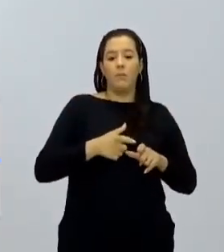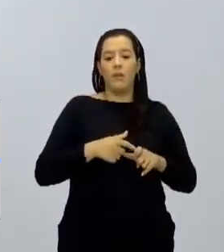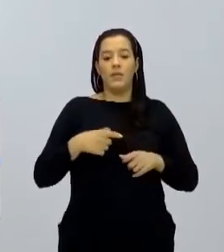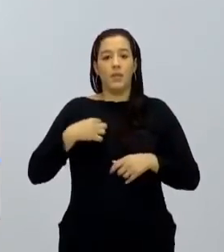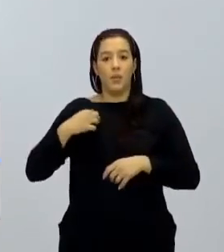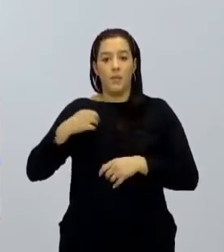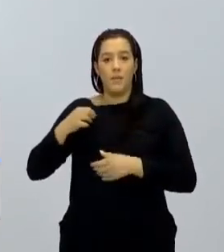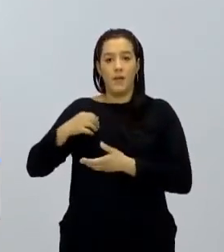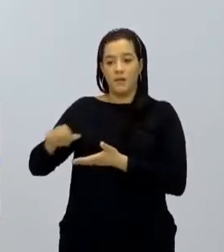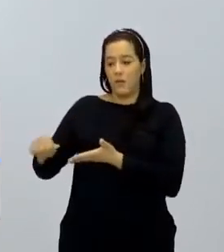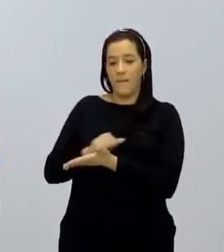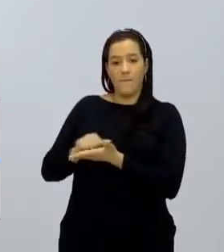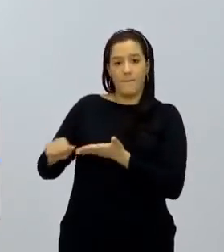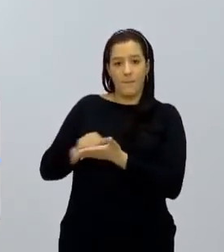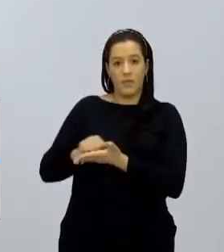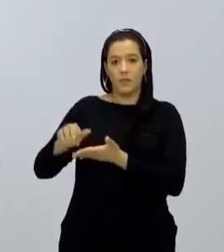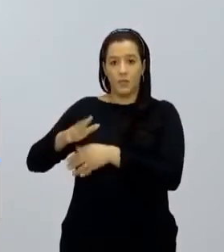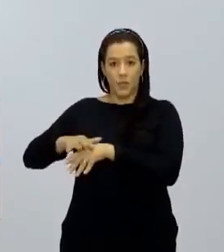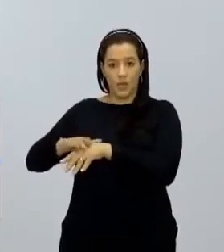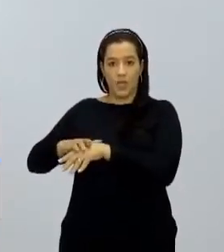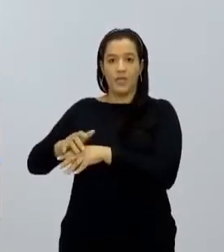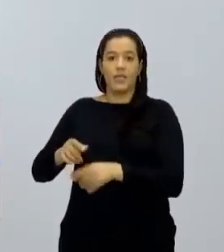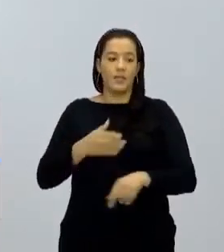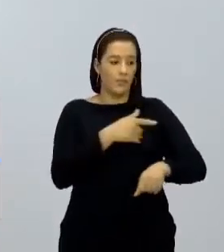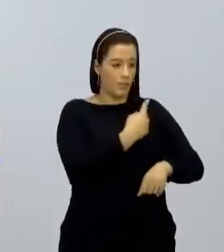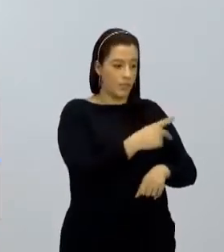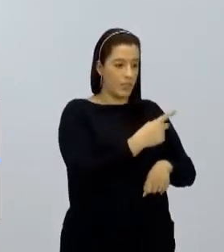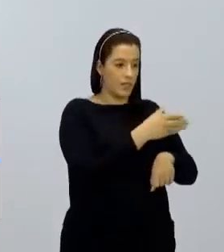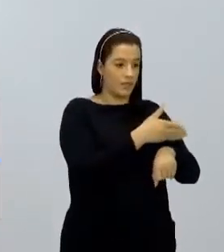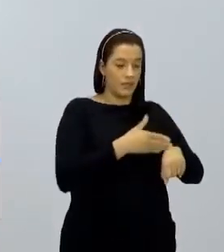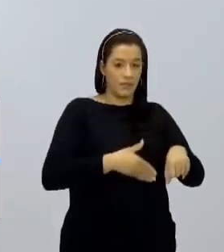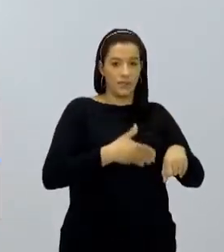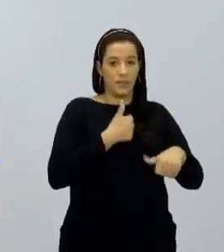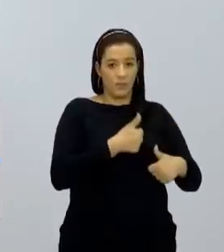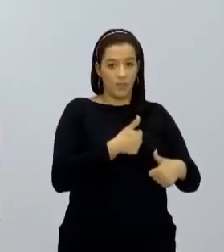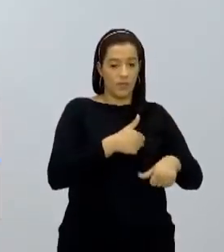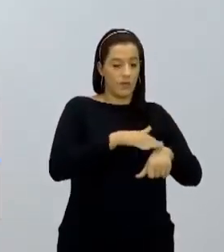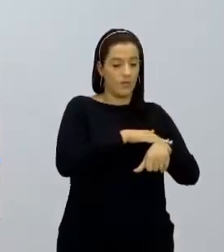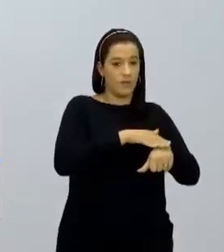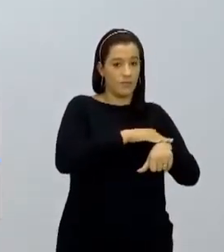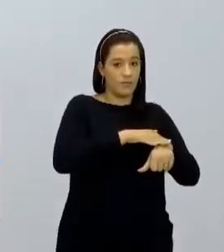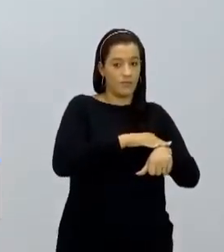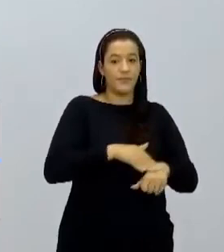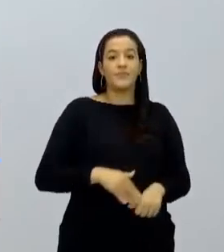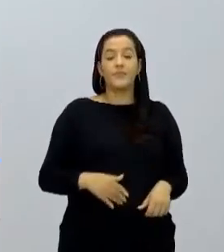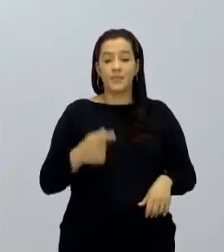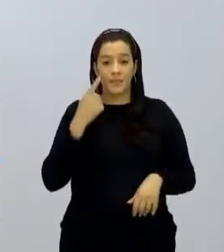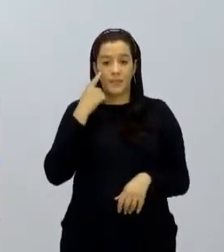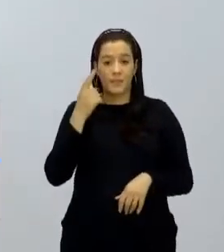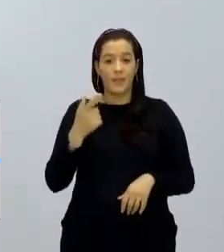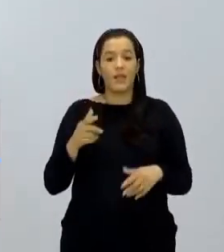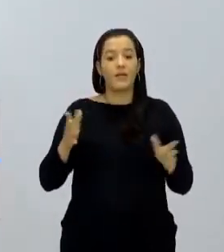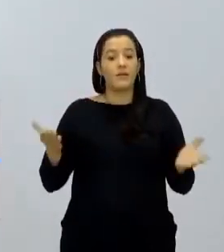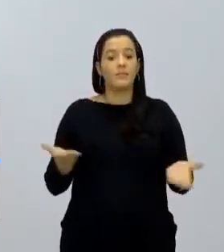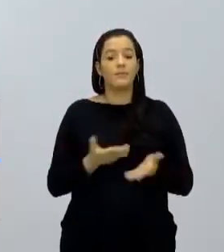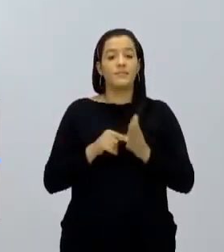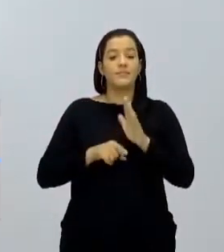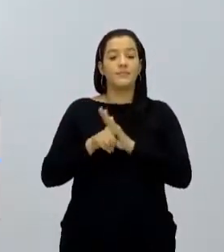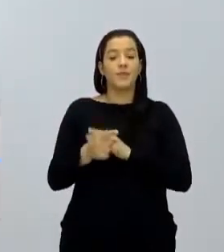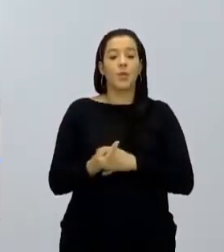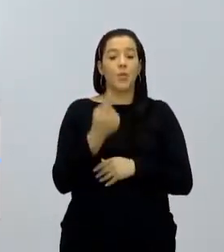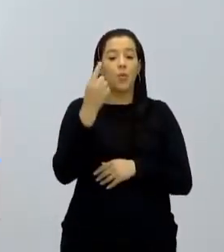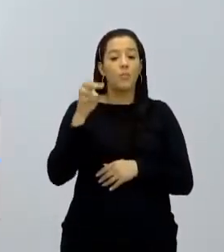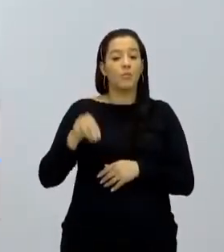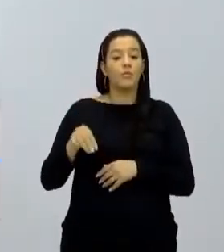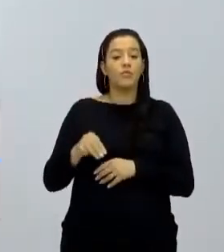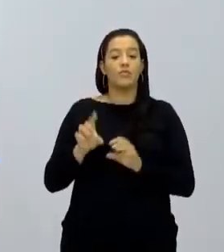pano na ferida da pessoa que é doente, aí faz um cortinho na pessoa que é sadia e passa. Eu vou perguntar pra vocês, eu vou deixar um minutinho